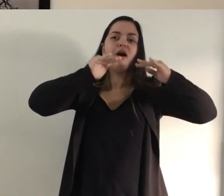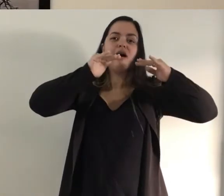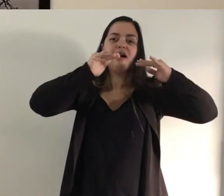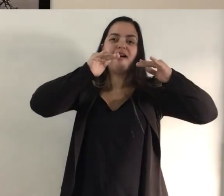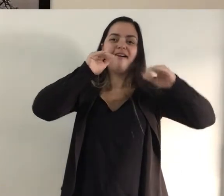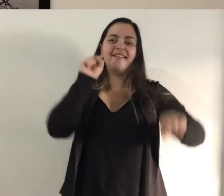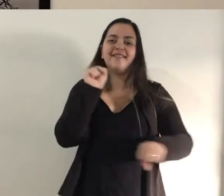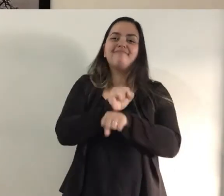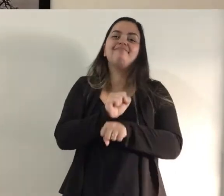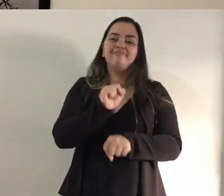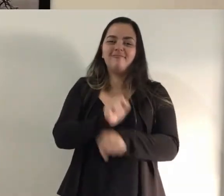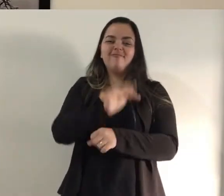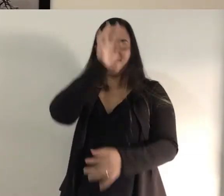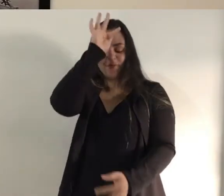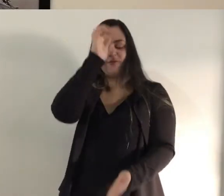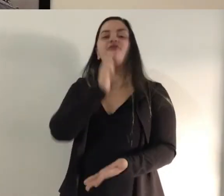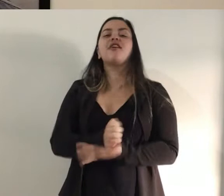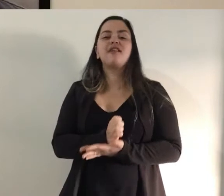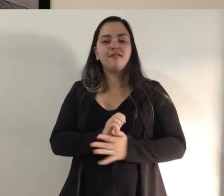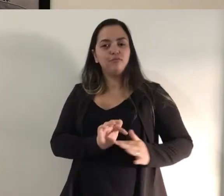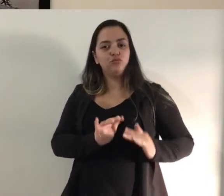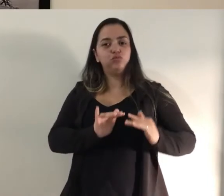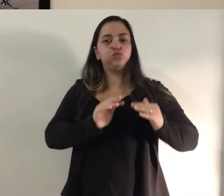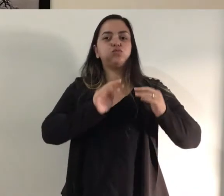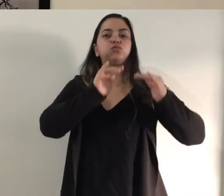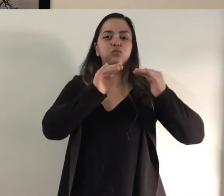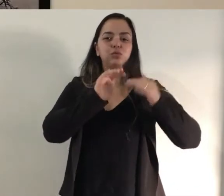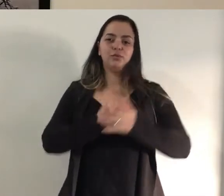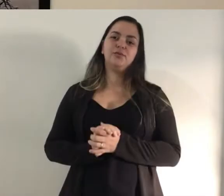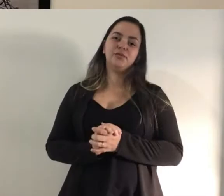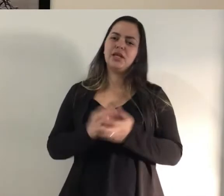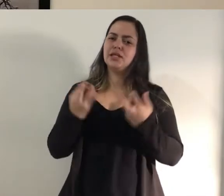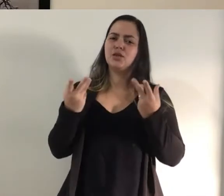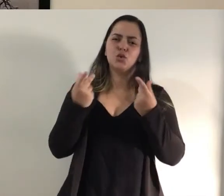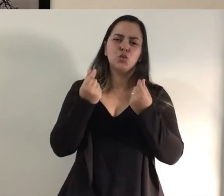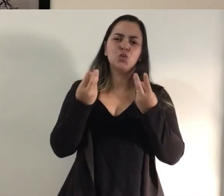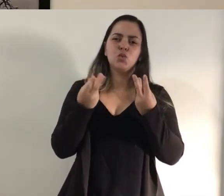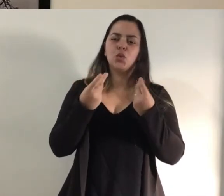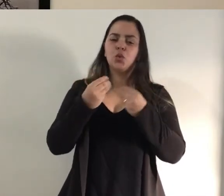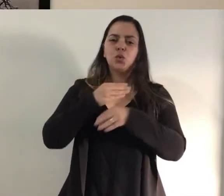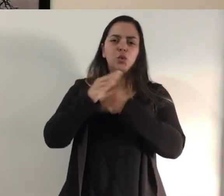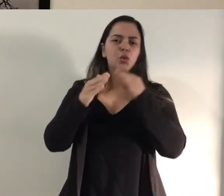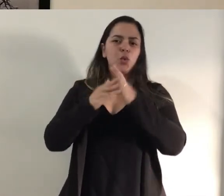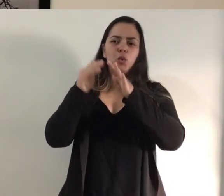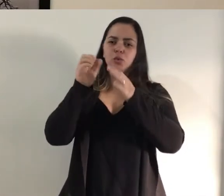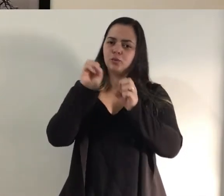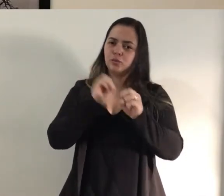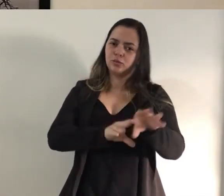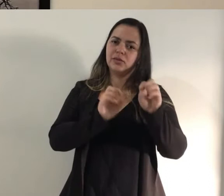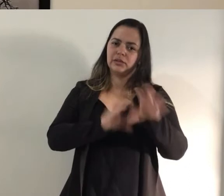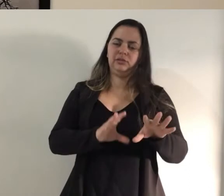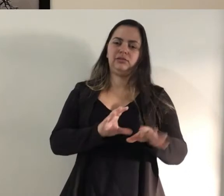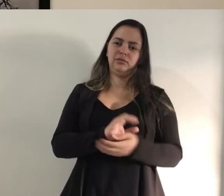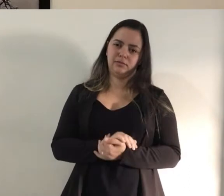É a essência de todos os nossos ensinamentos e os nossos conhecimentos no contexto do cristianismo. Ela fundamenta toda